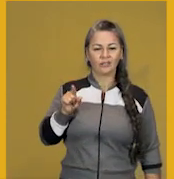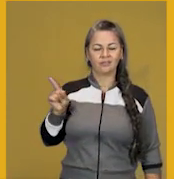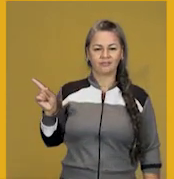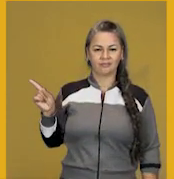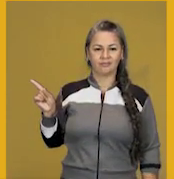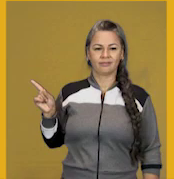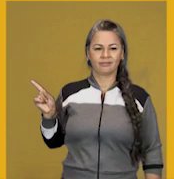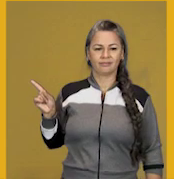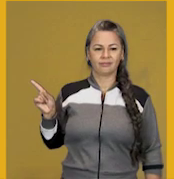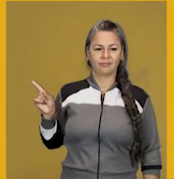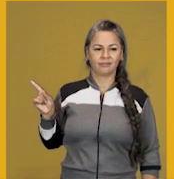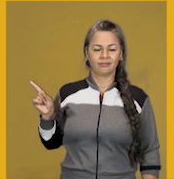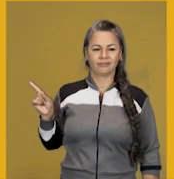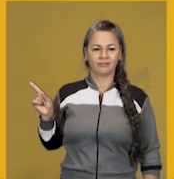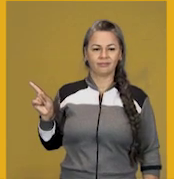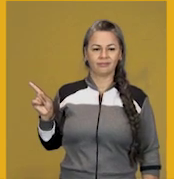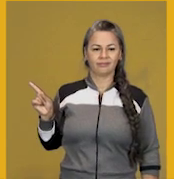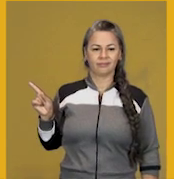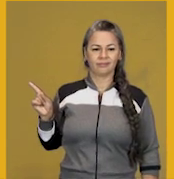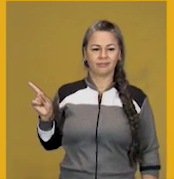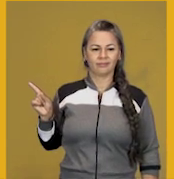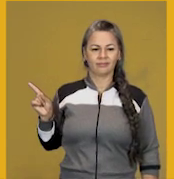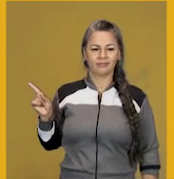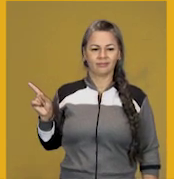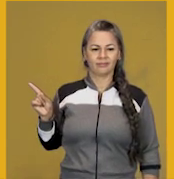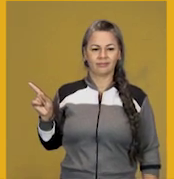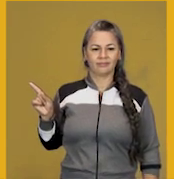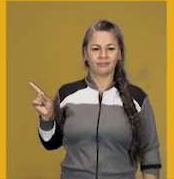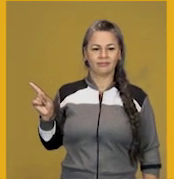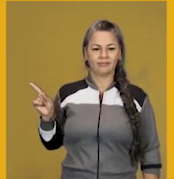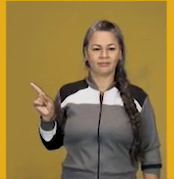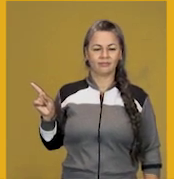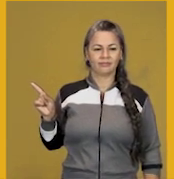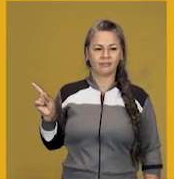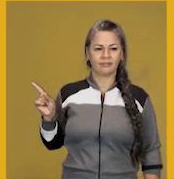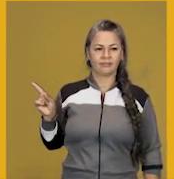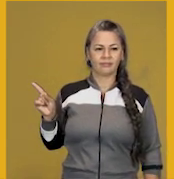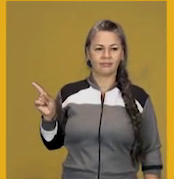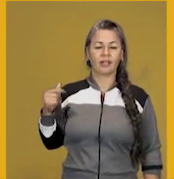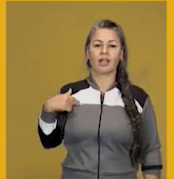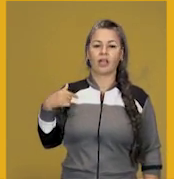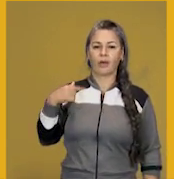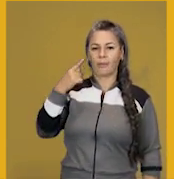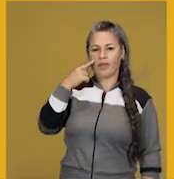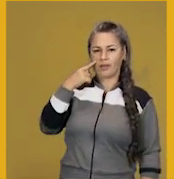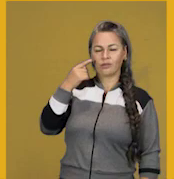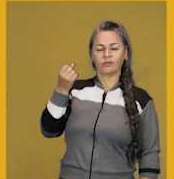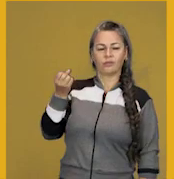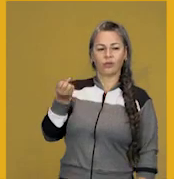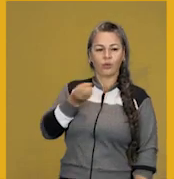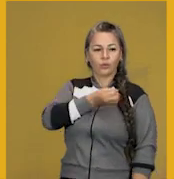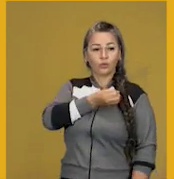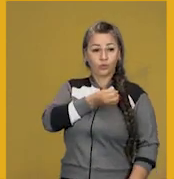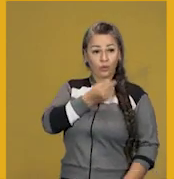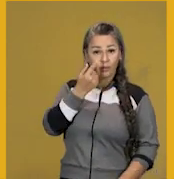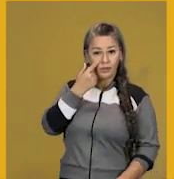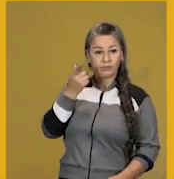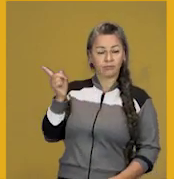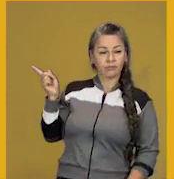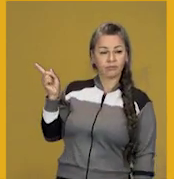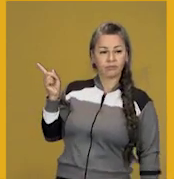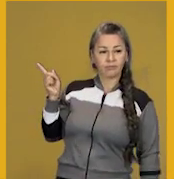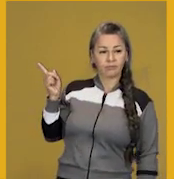castanha. Agora, o que eu faço? Eu pego este valor da castanha e coloco ele como